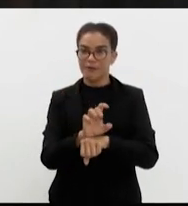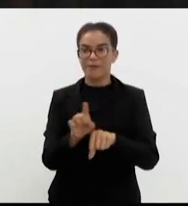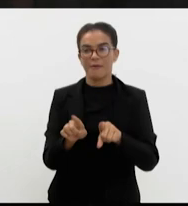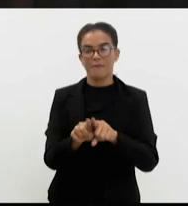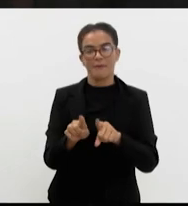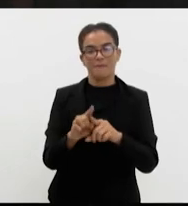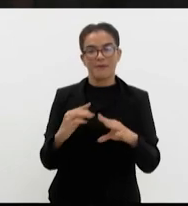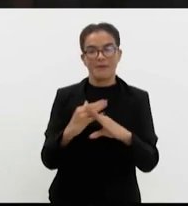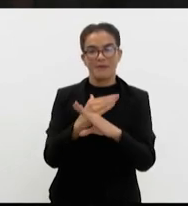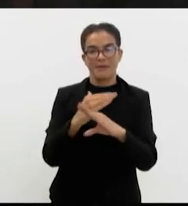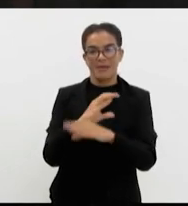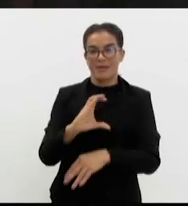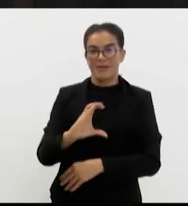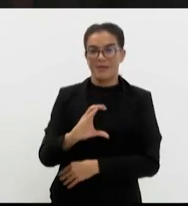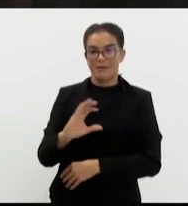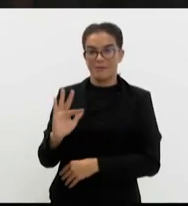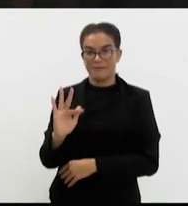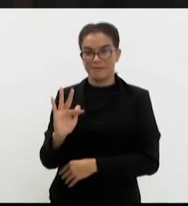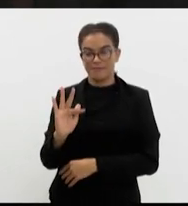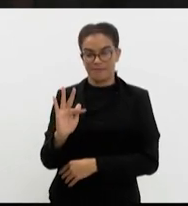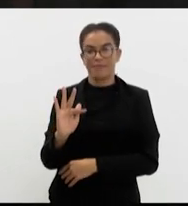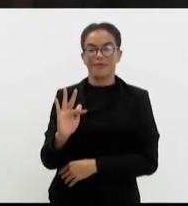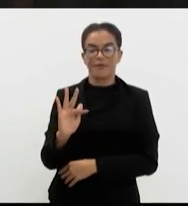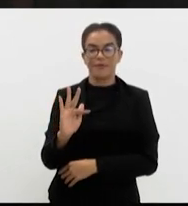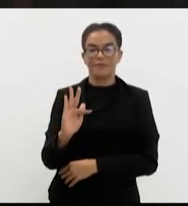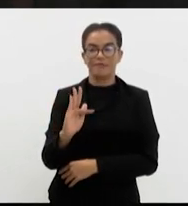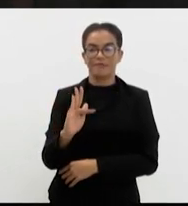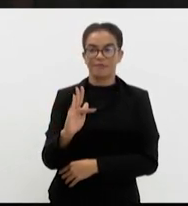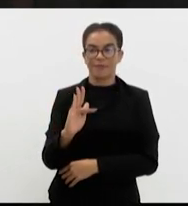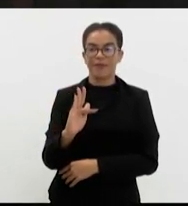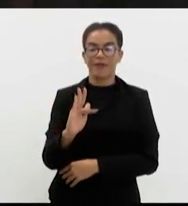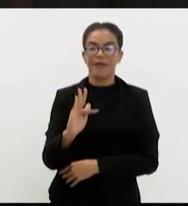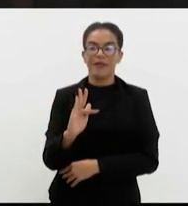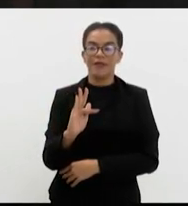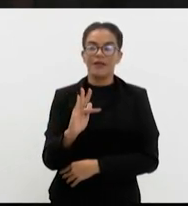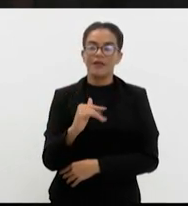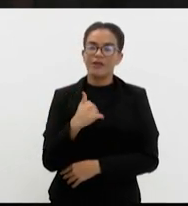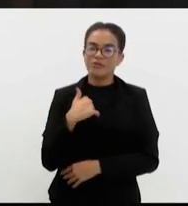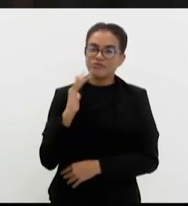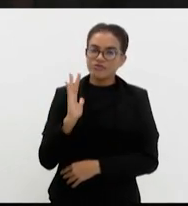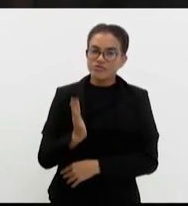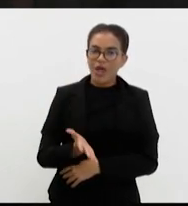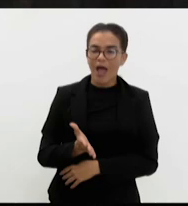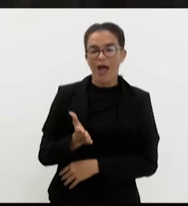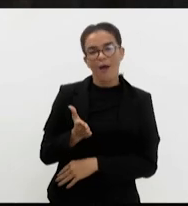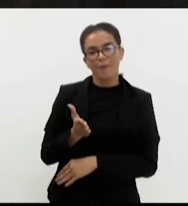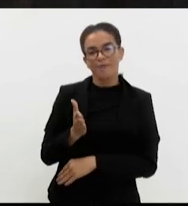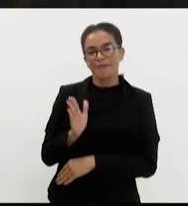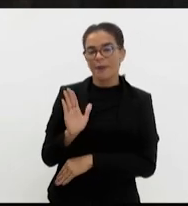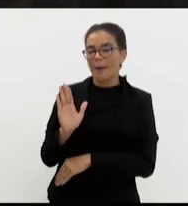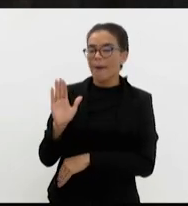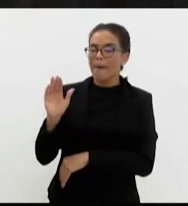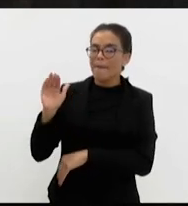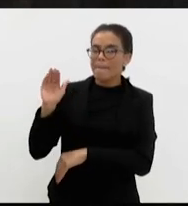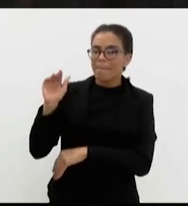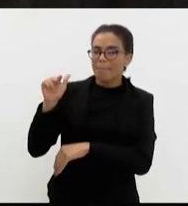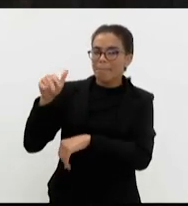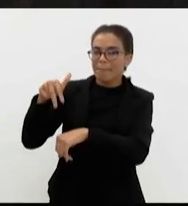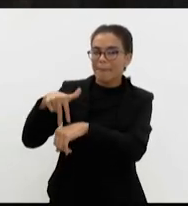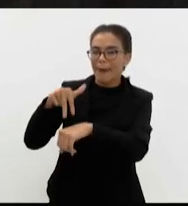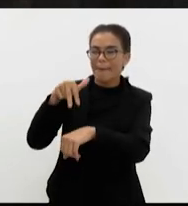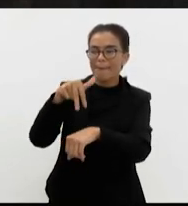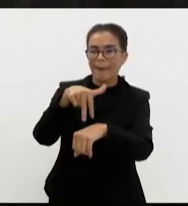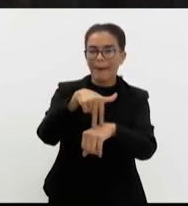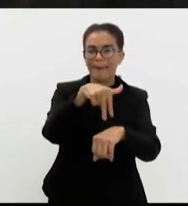querida cidade de Cabo Frio eu tenho dito por por onde ando tá faltando